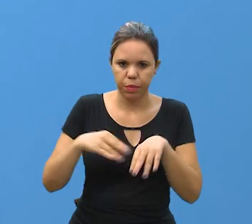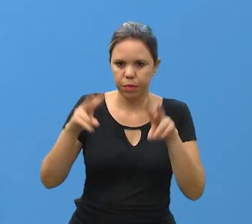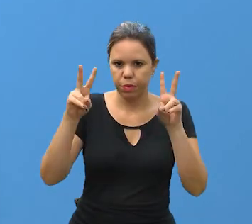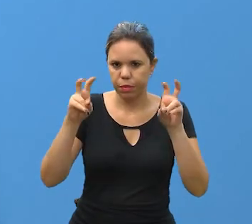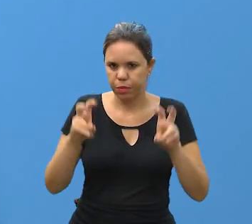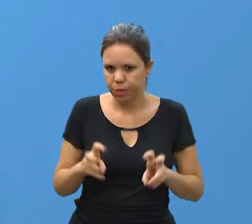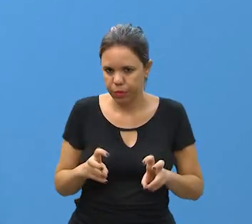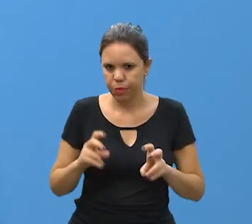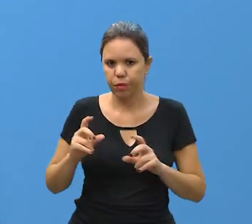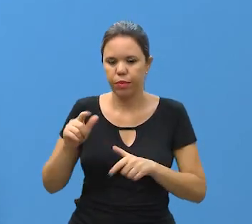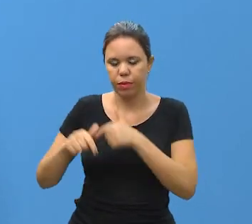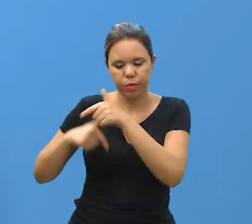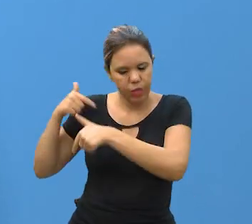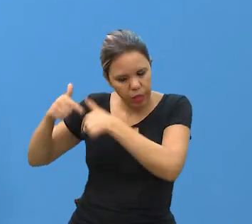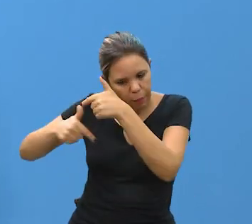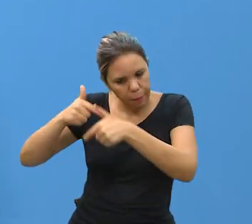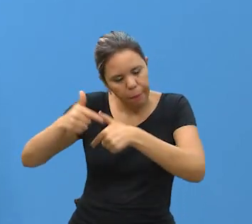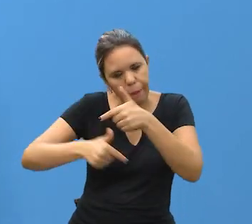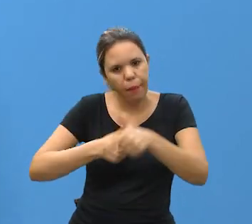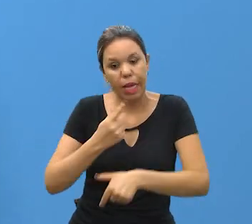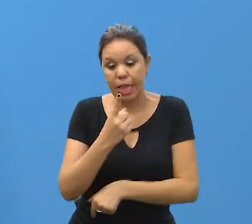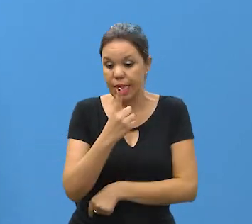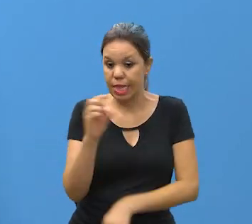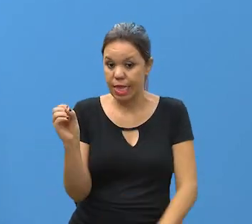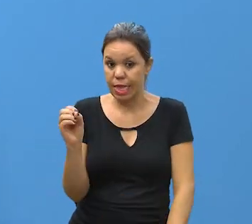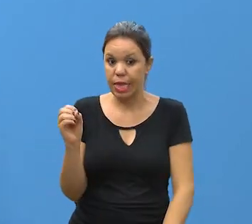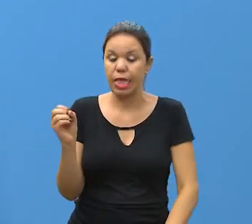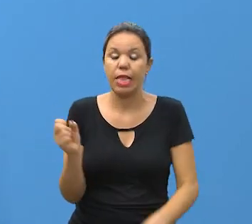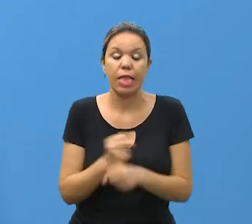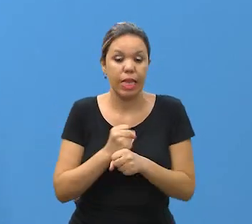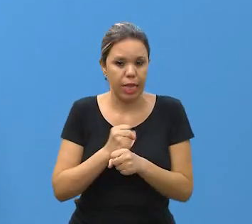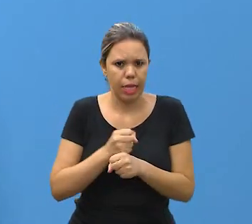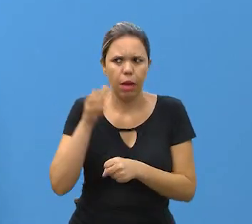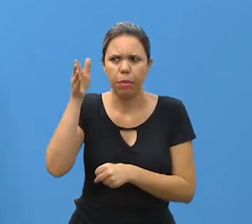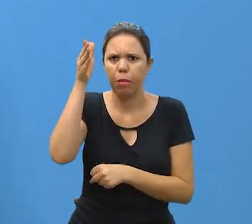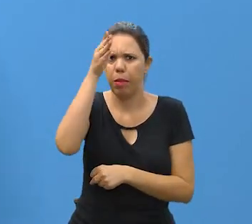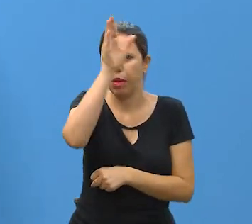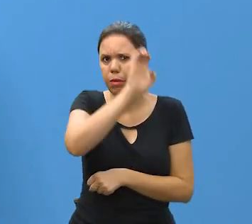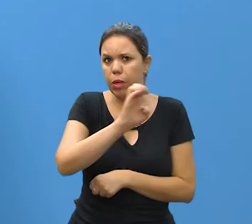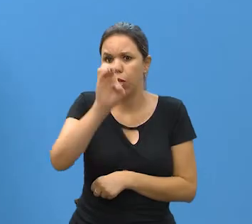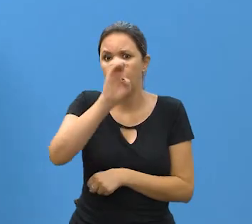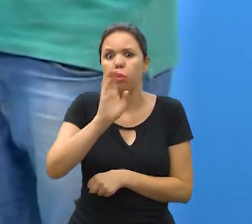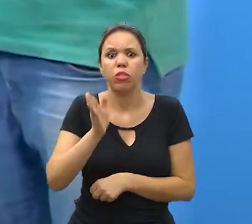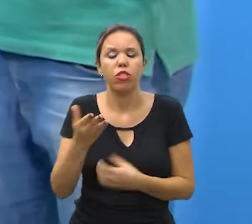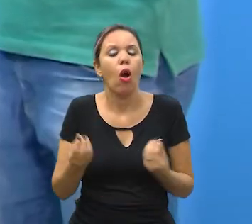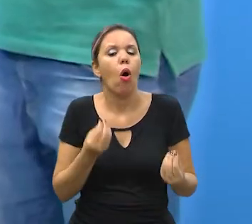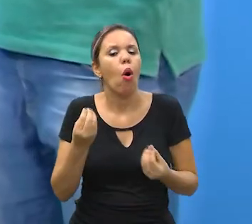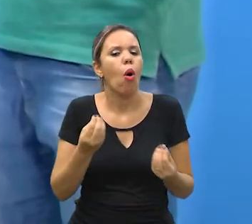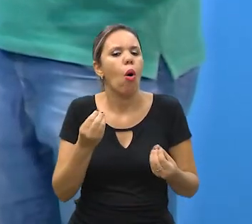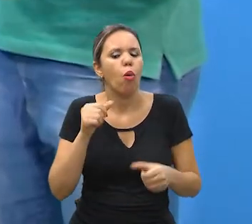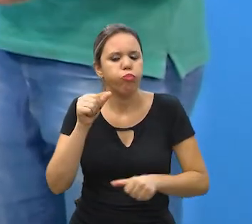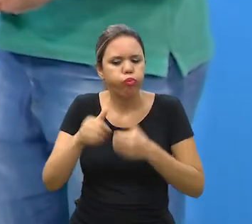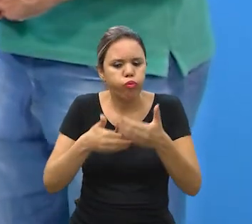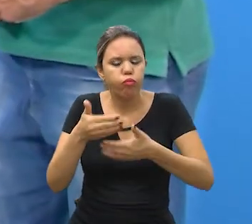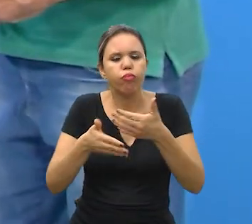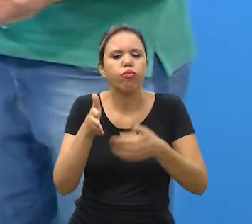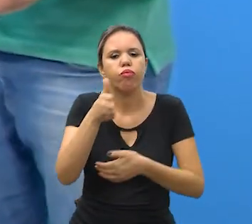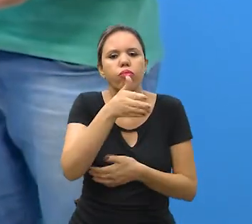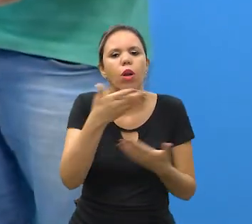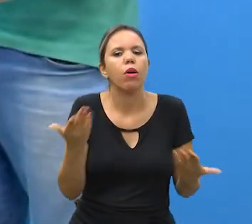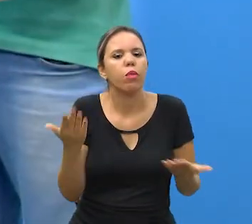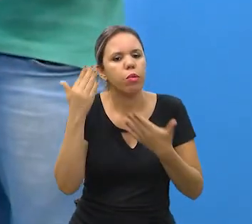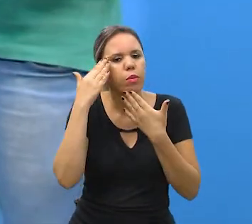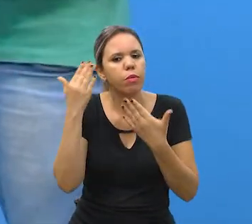pouco a respeito dessa trajetória da banda, que já tem mais de 10 anos, já fez turnê até pela Europa. Como é que está sendo essa trajetória,